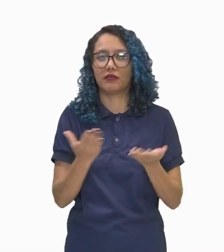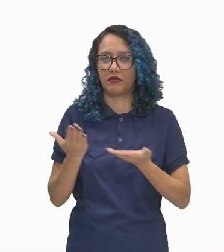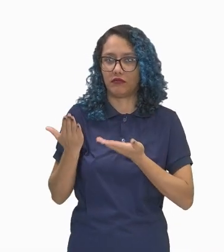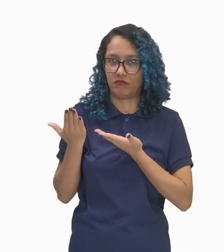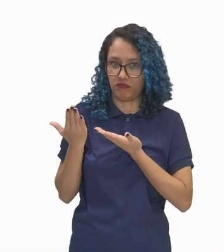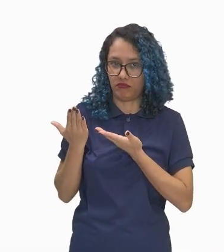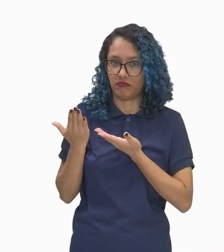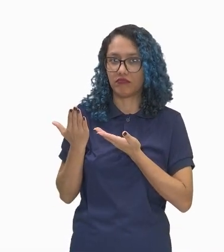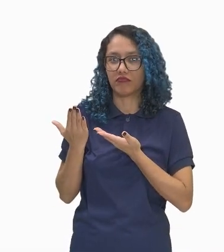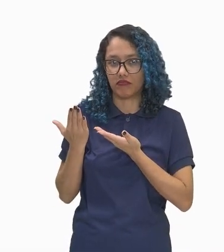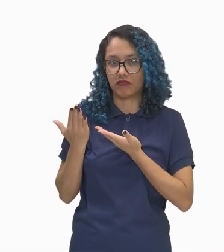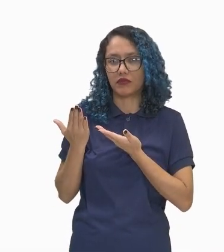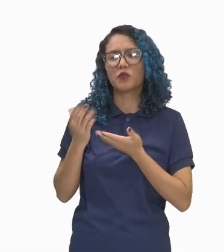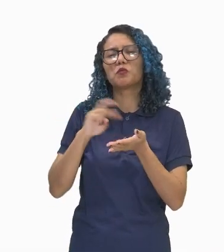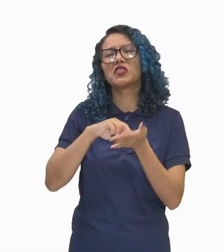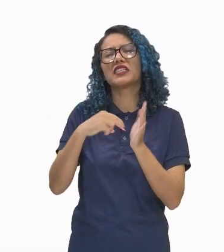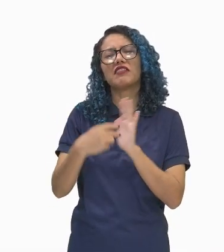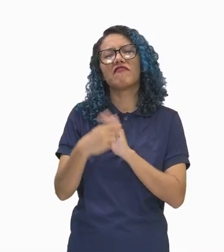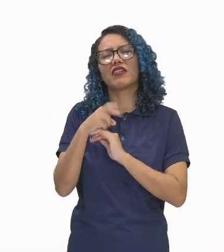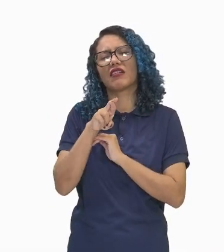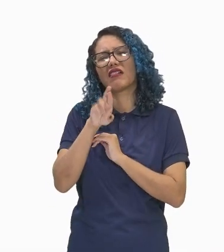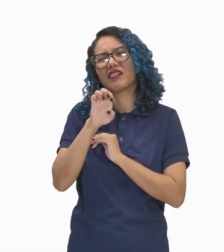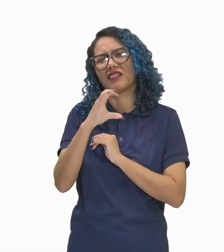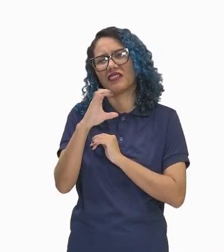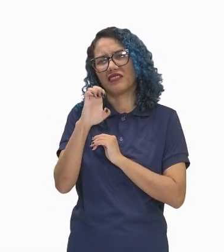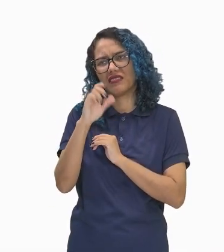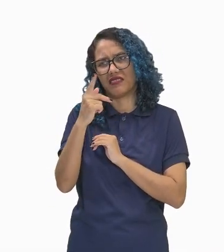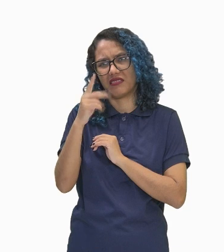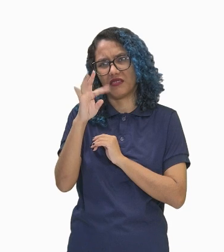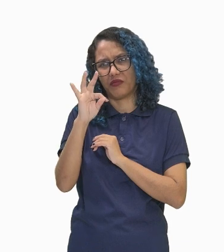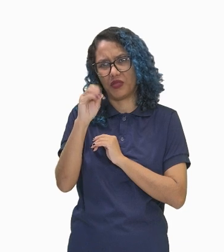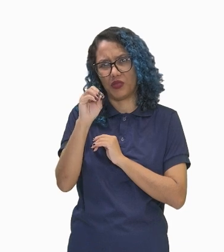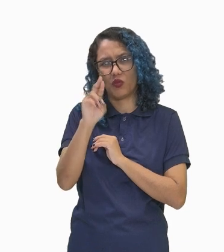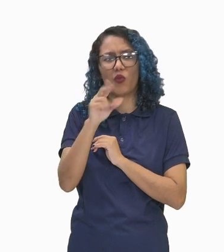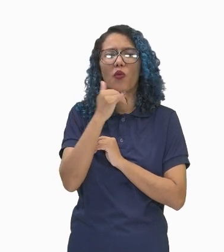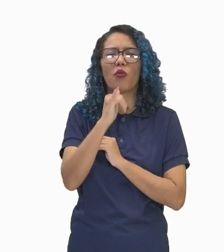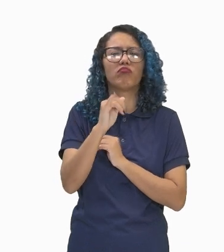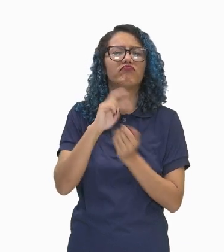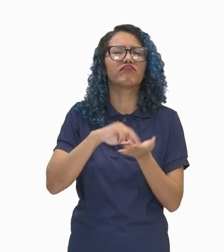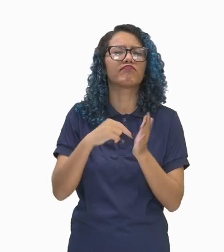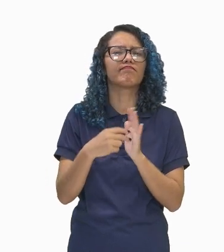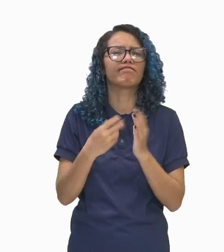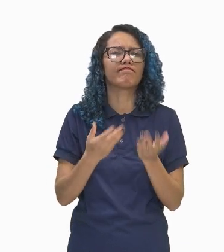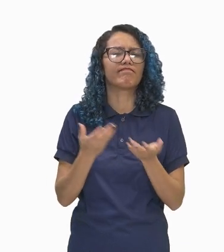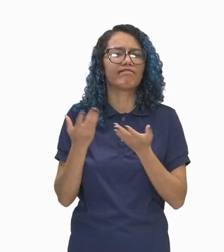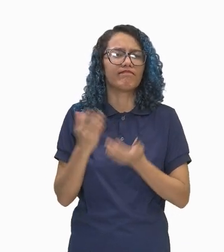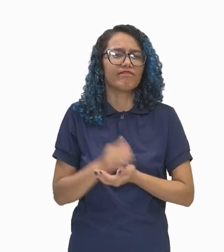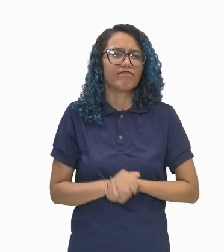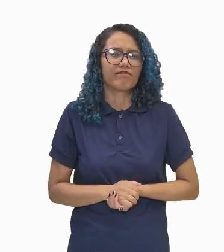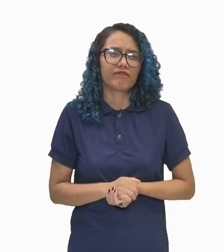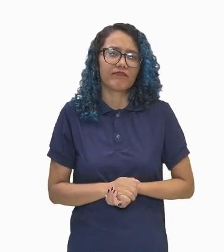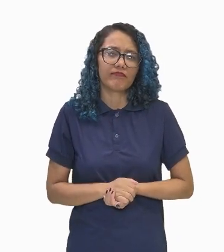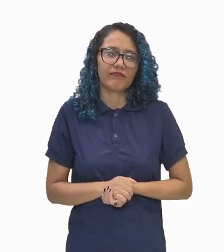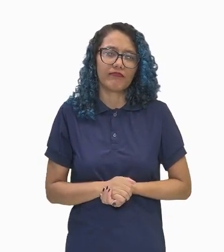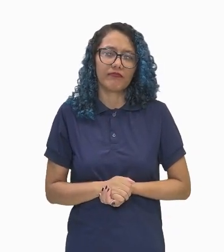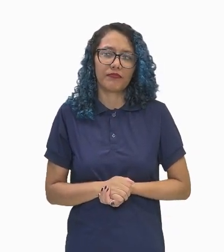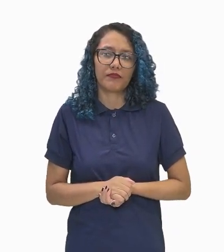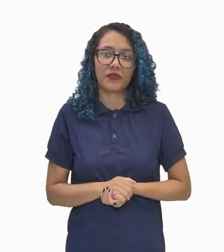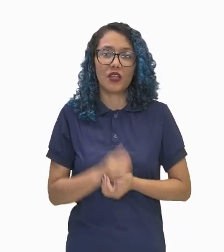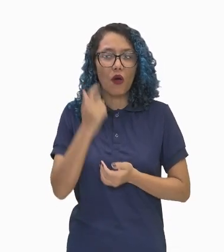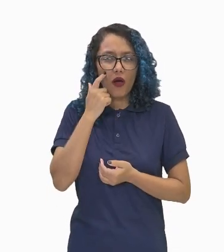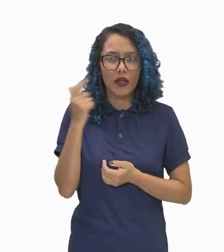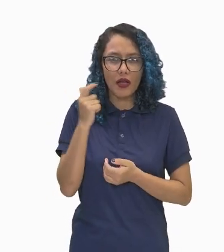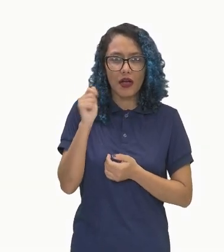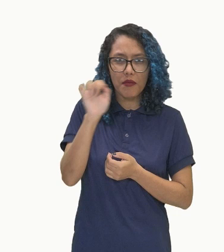que diz energia elétrica, receptor, energia não elétrica e energia dissipada.